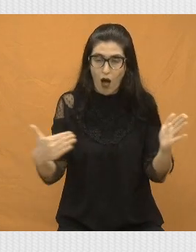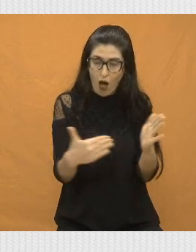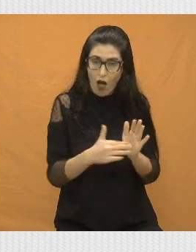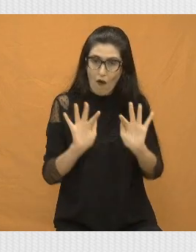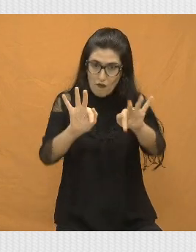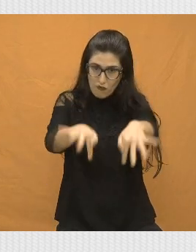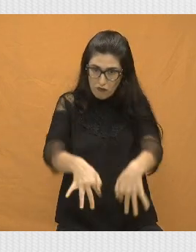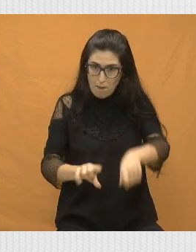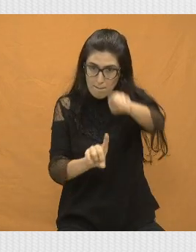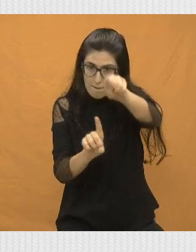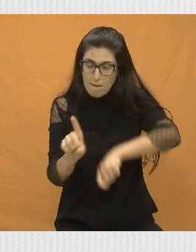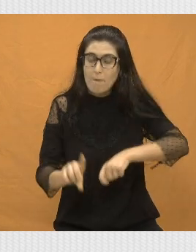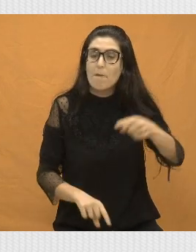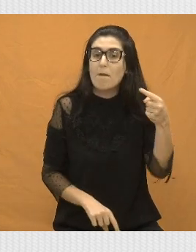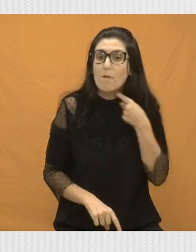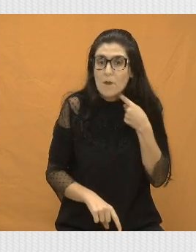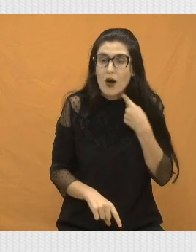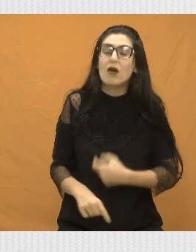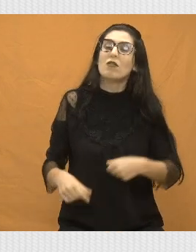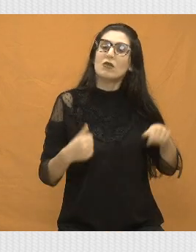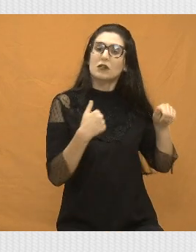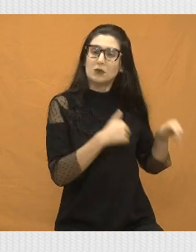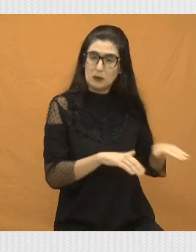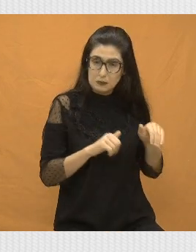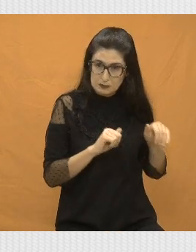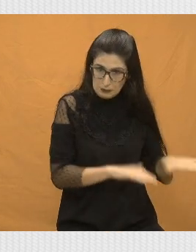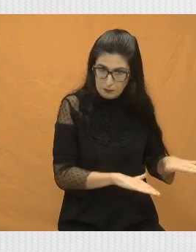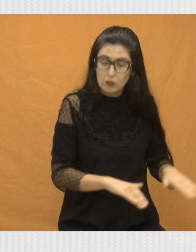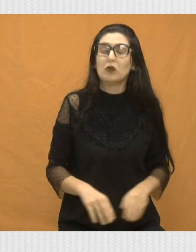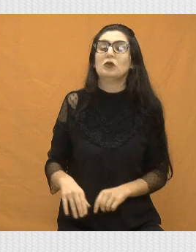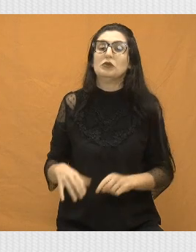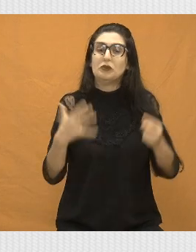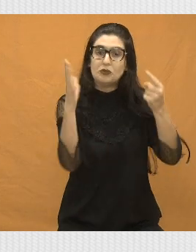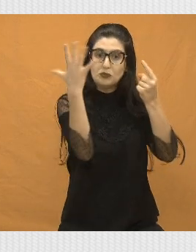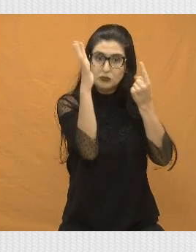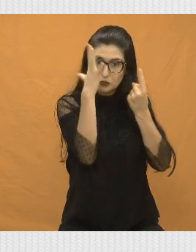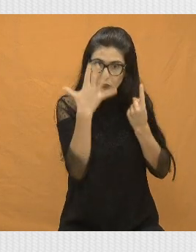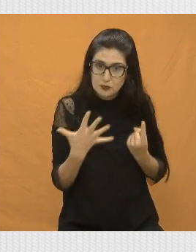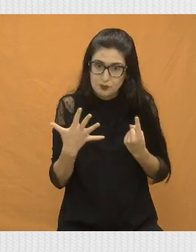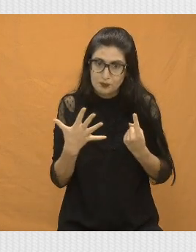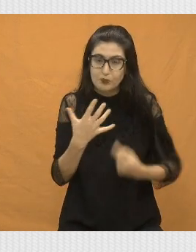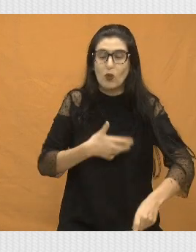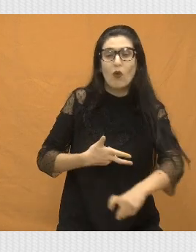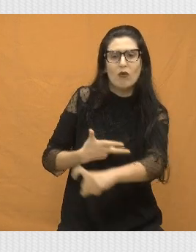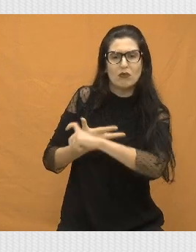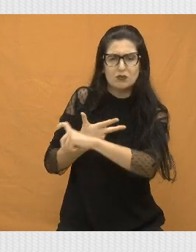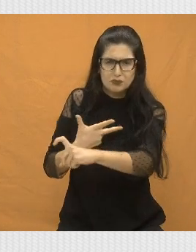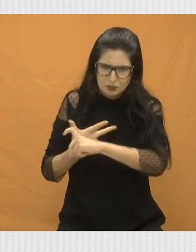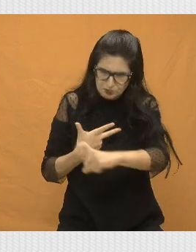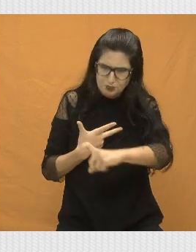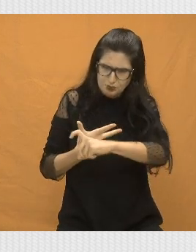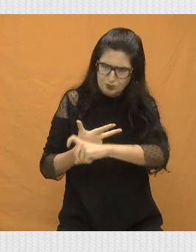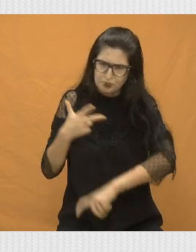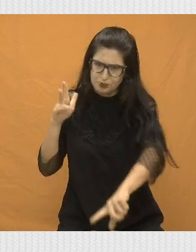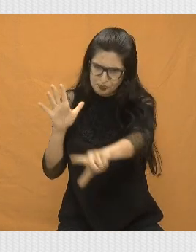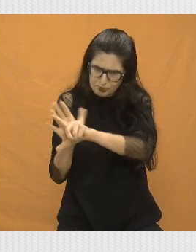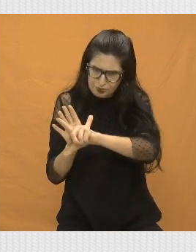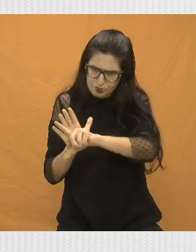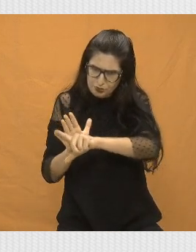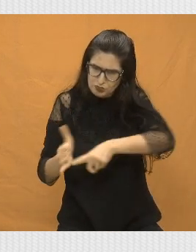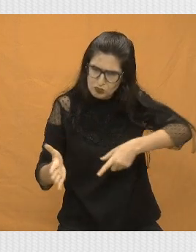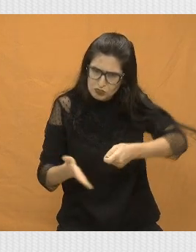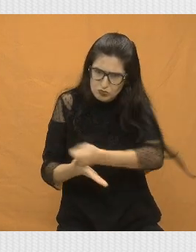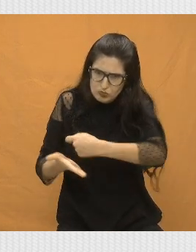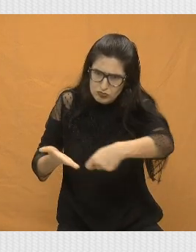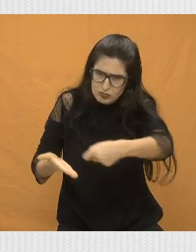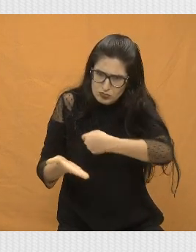meses de maio, setembro e fevereiro, o Poder Executivo demonstrará e